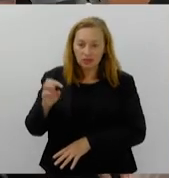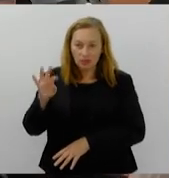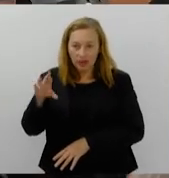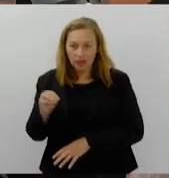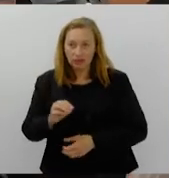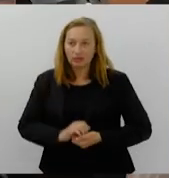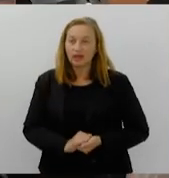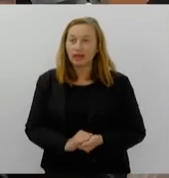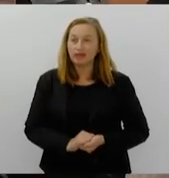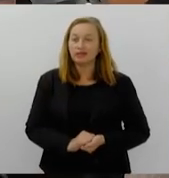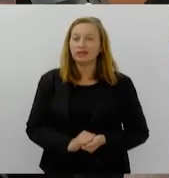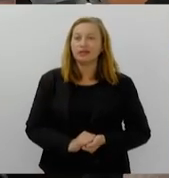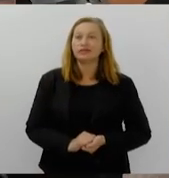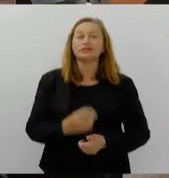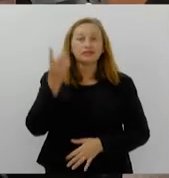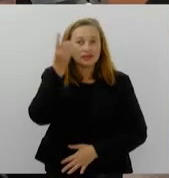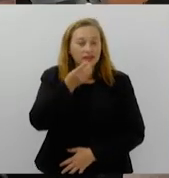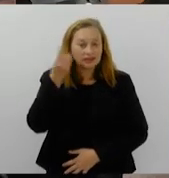Deputado...